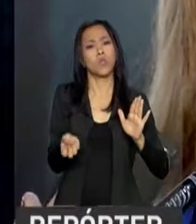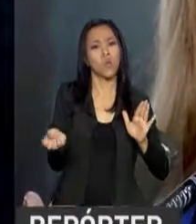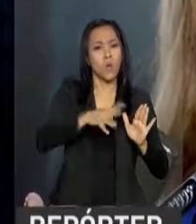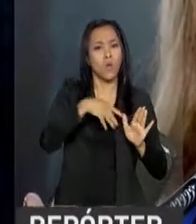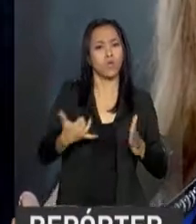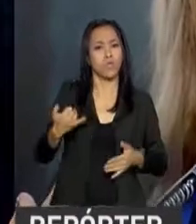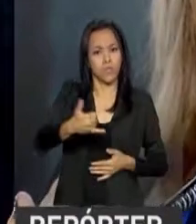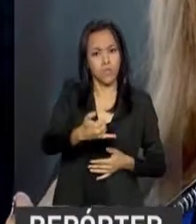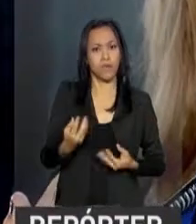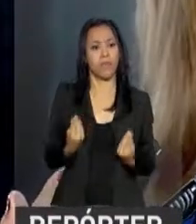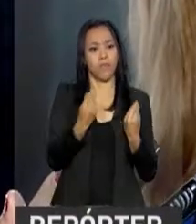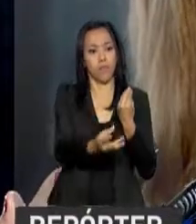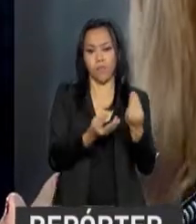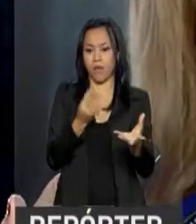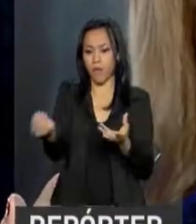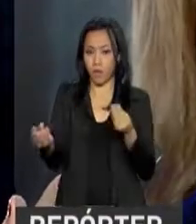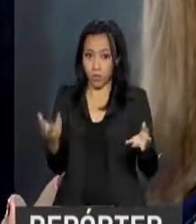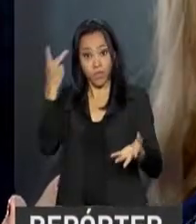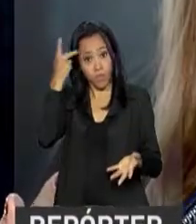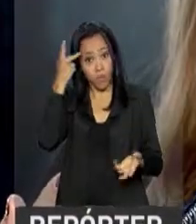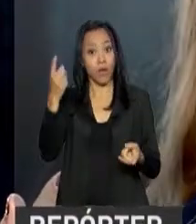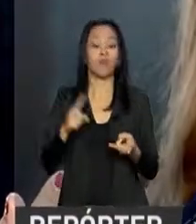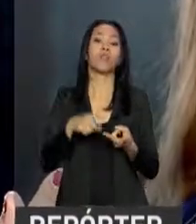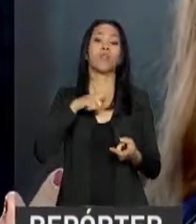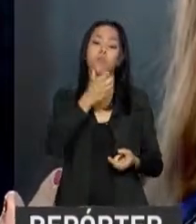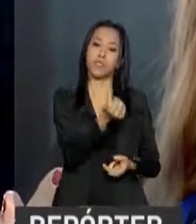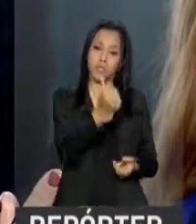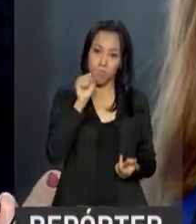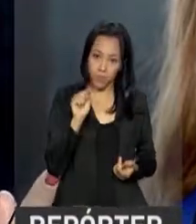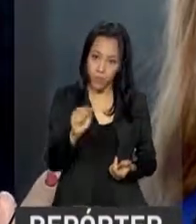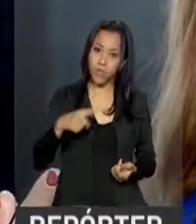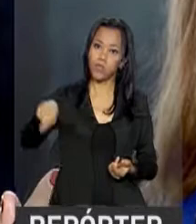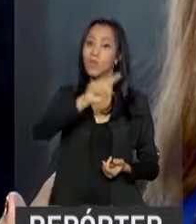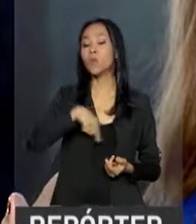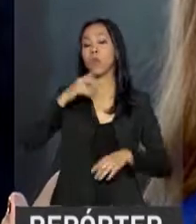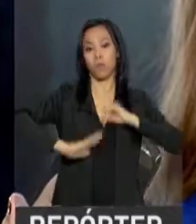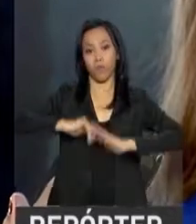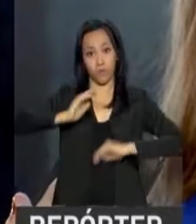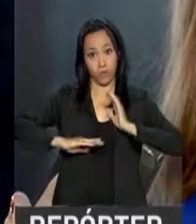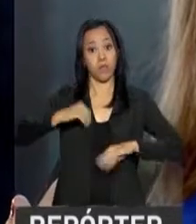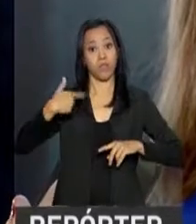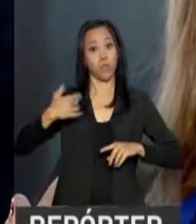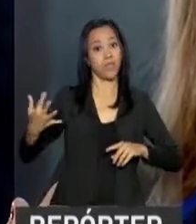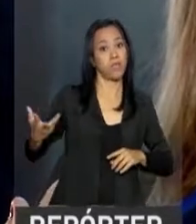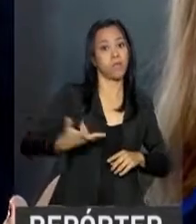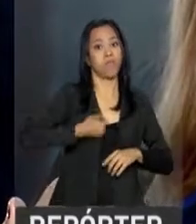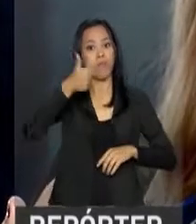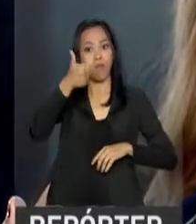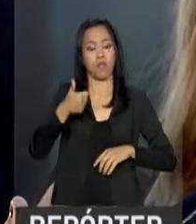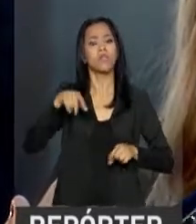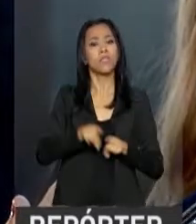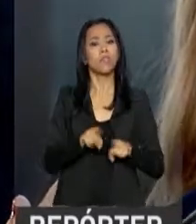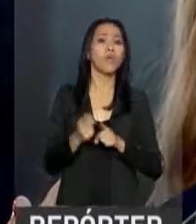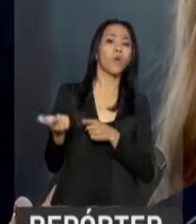das guardas e no caso de são paulo nós temos seis mil agentes com armamento que podem ser aprimorados a tecnologia